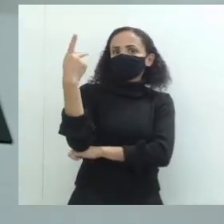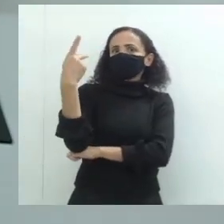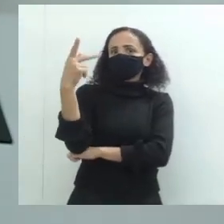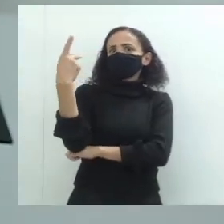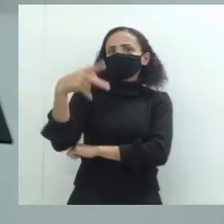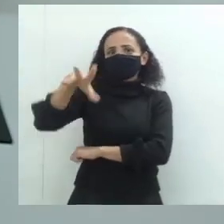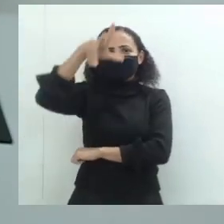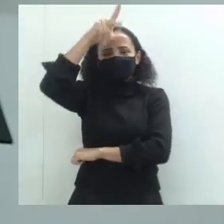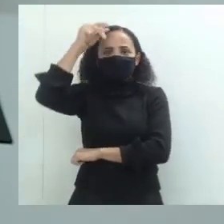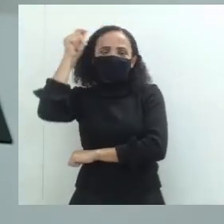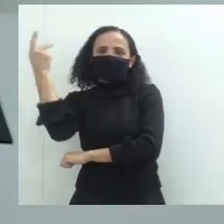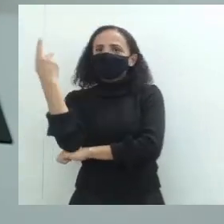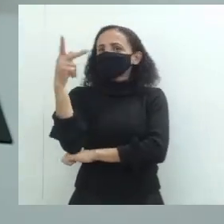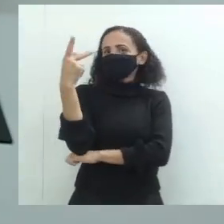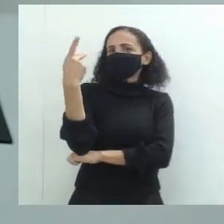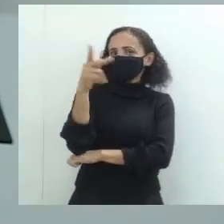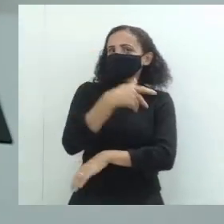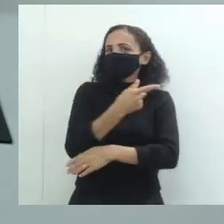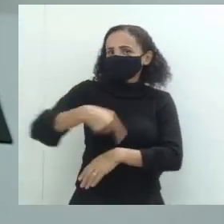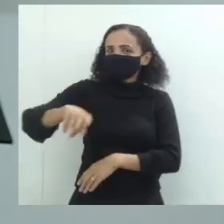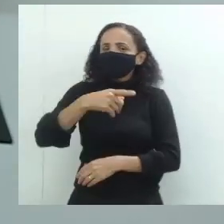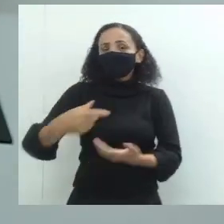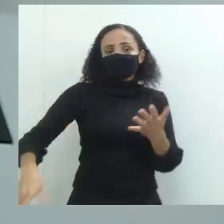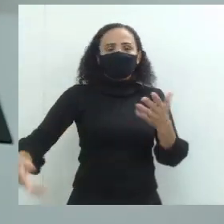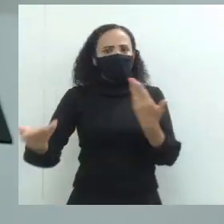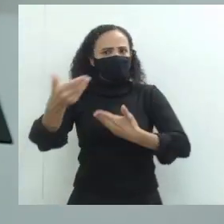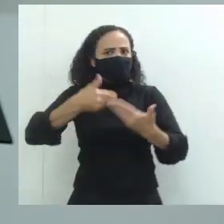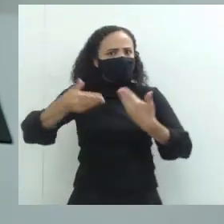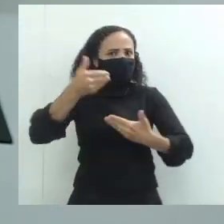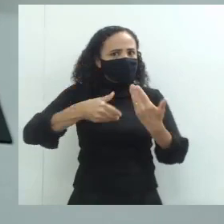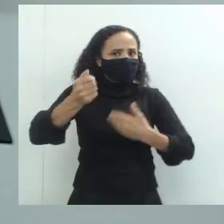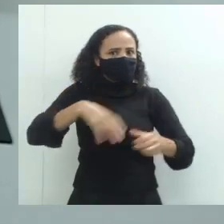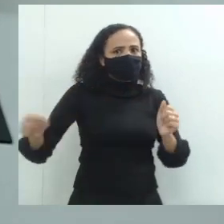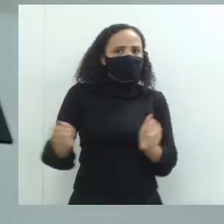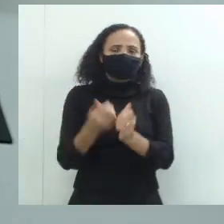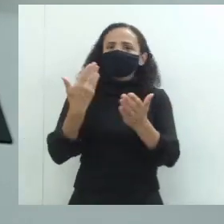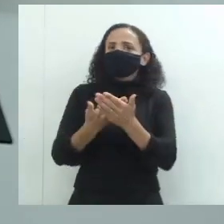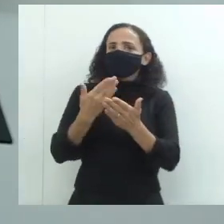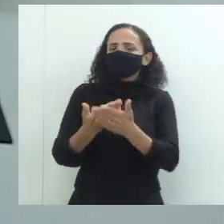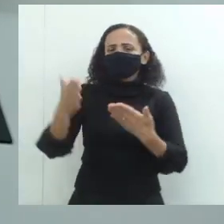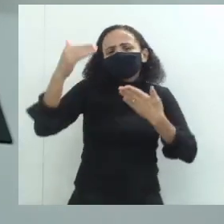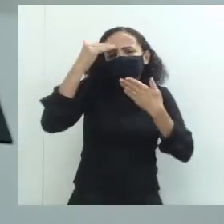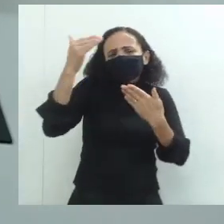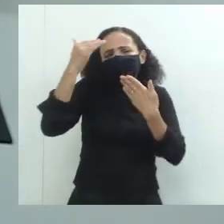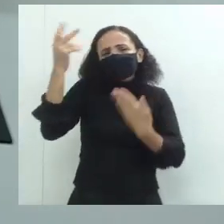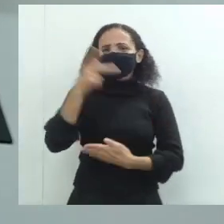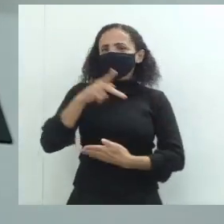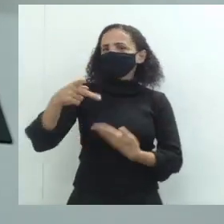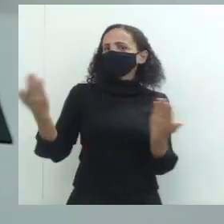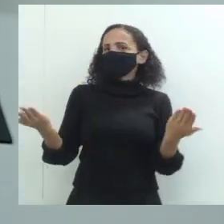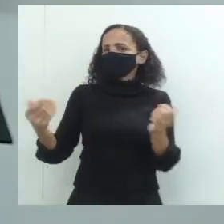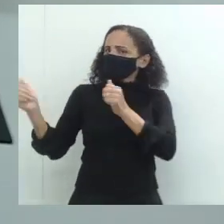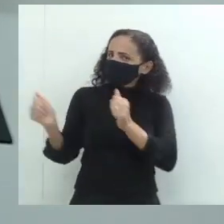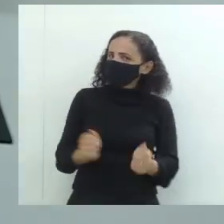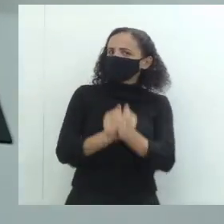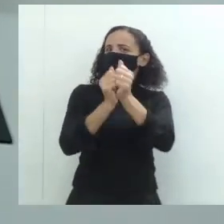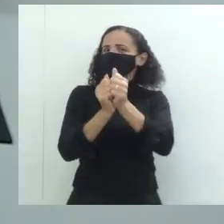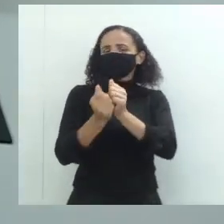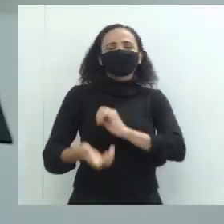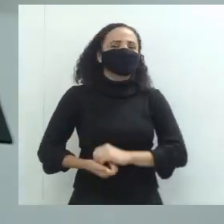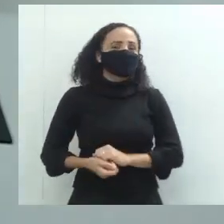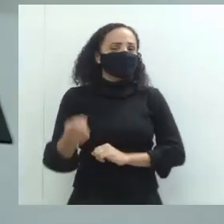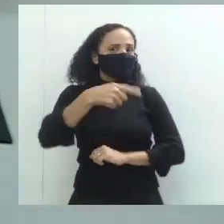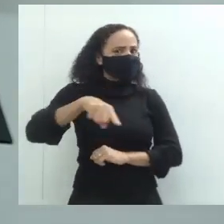que usa como referência nossas videoaulas em suas turmas. Obrigado, professor. Estamos juntos, tá bom?